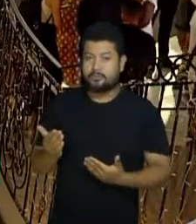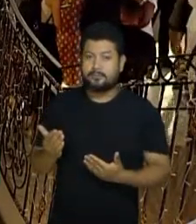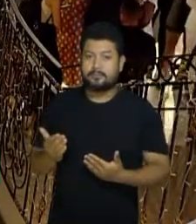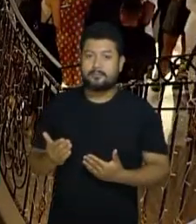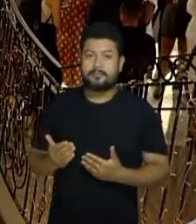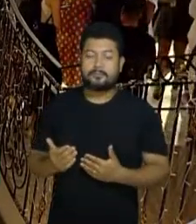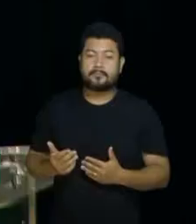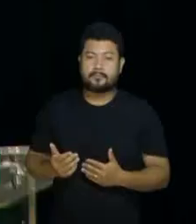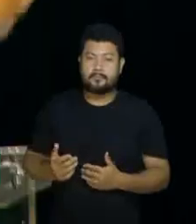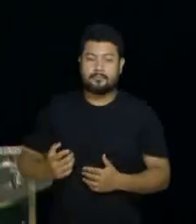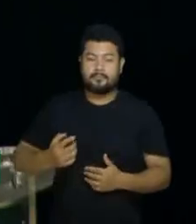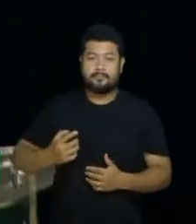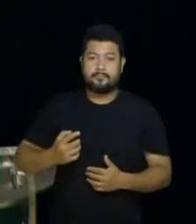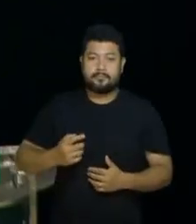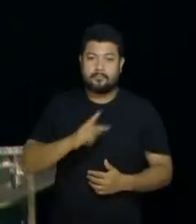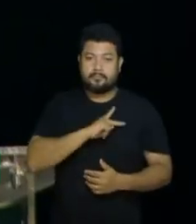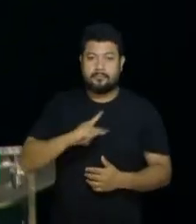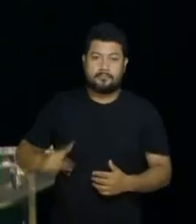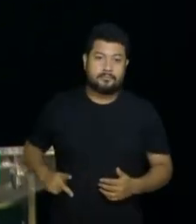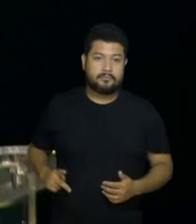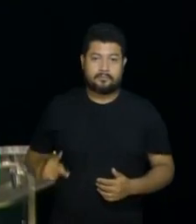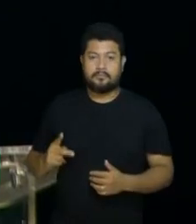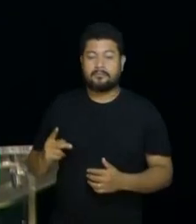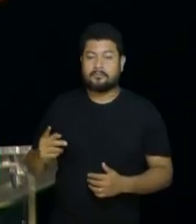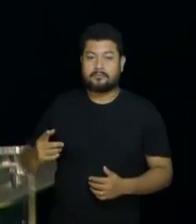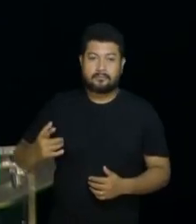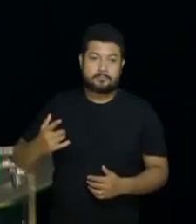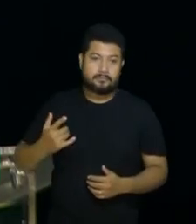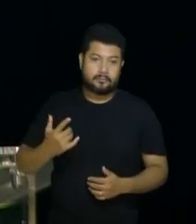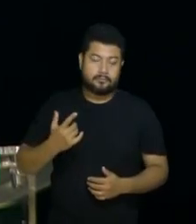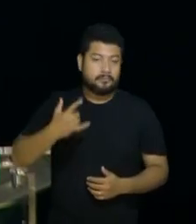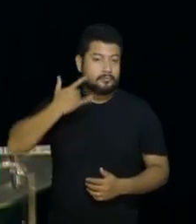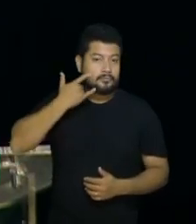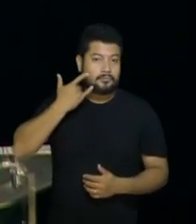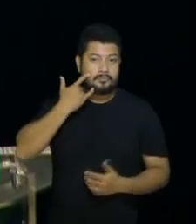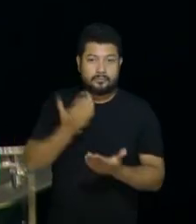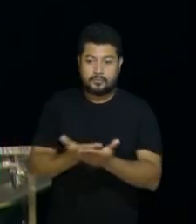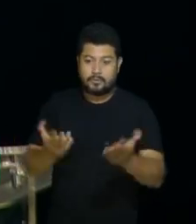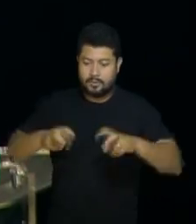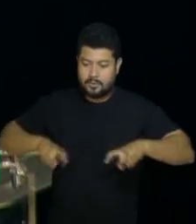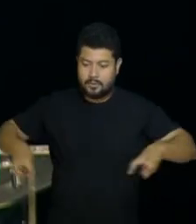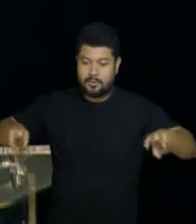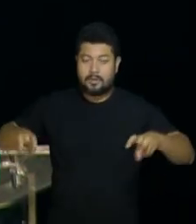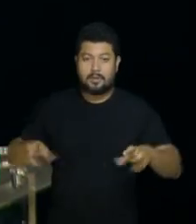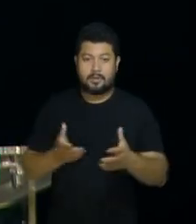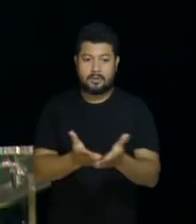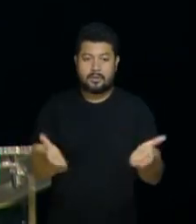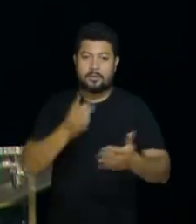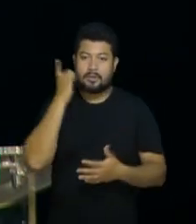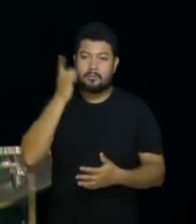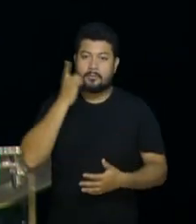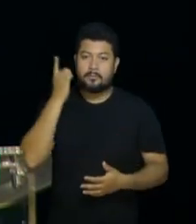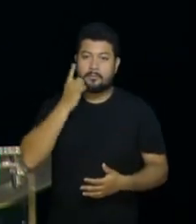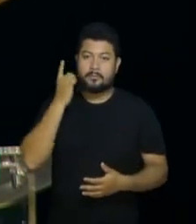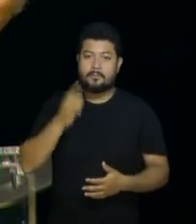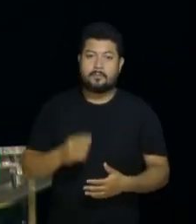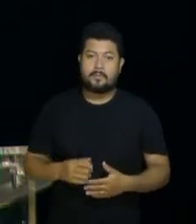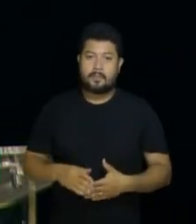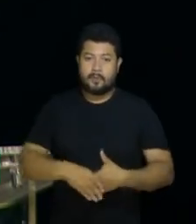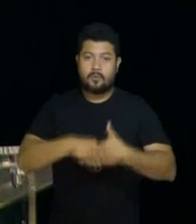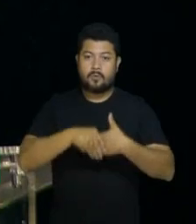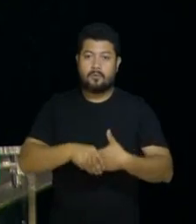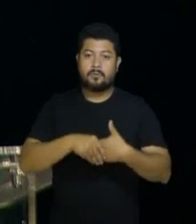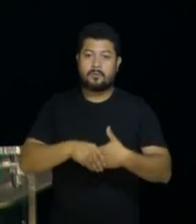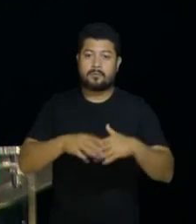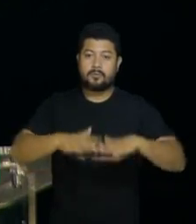deputado Mauro de Nadal, senhores e senhoras da mesa, senhores deputados, senhoras deputadas, e todos aqui